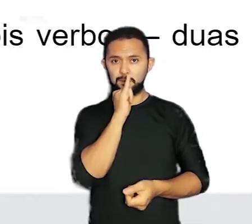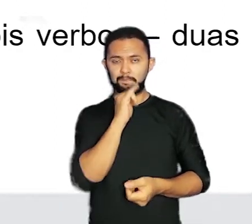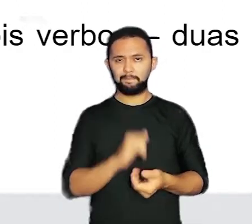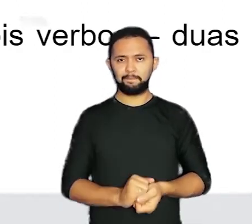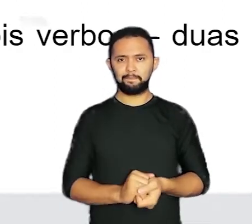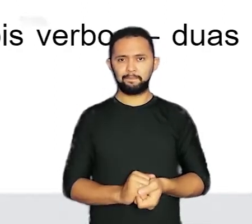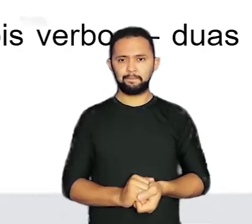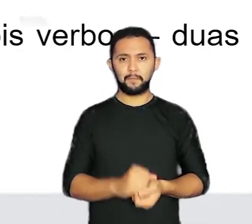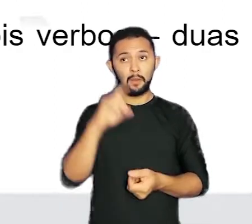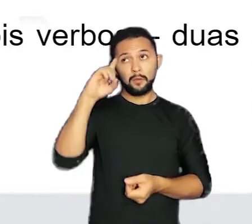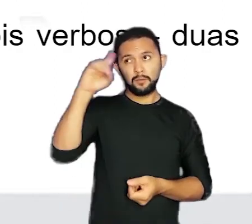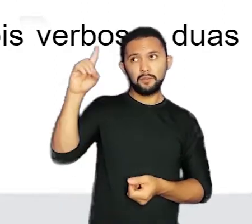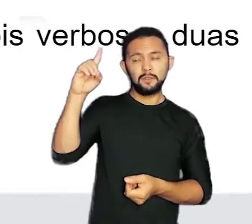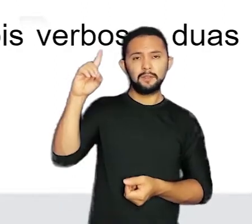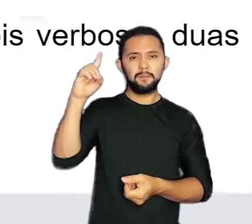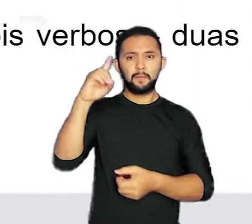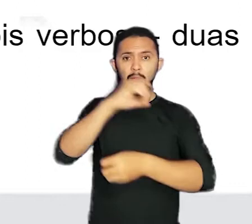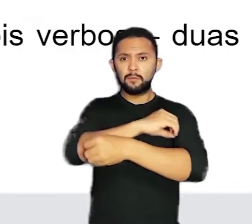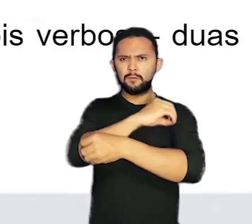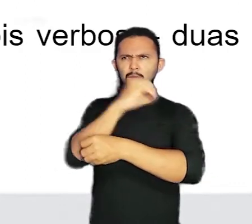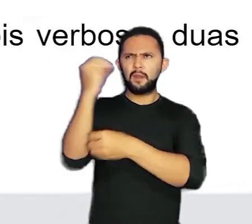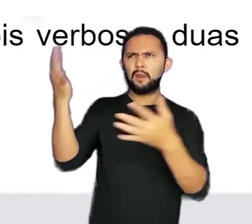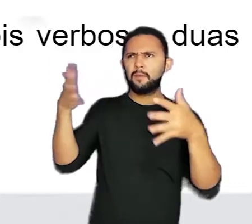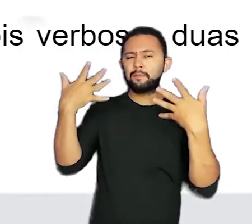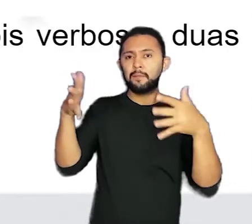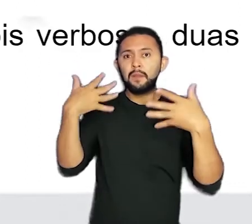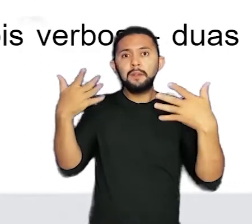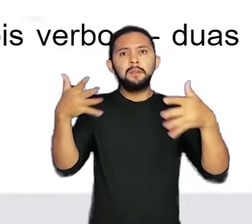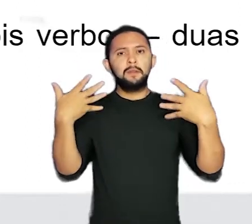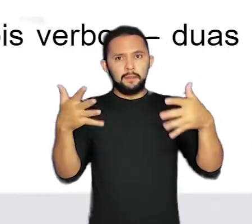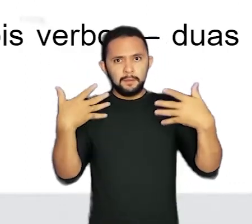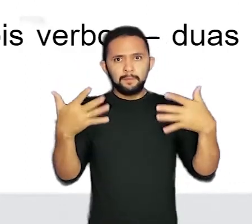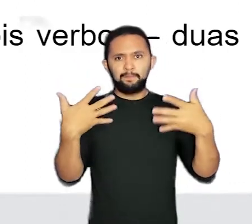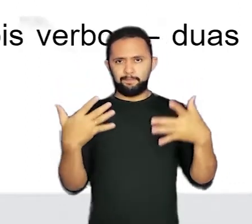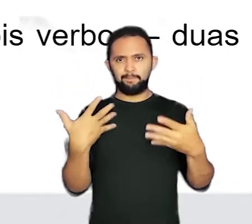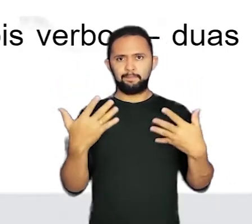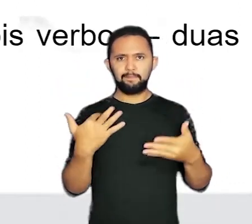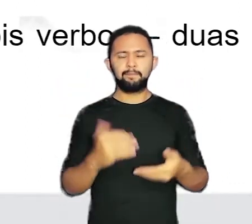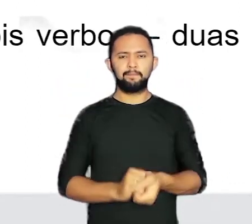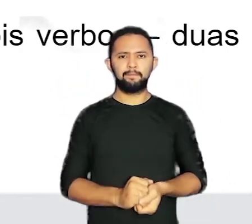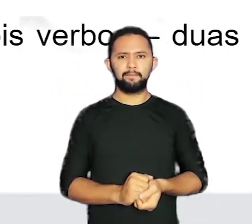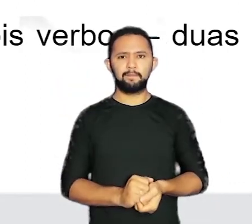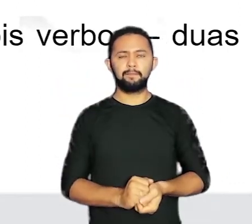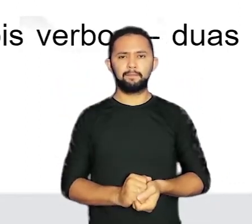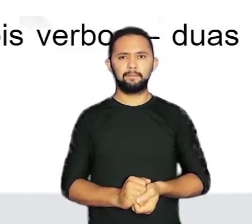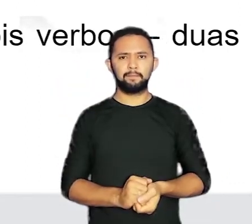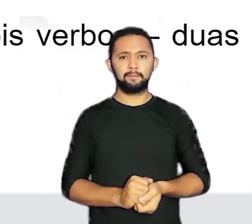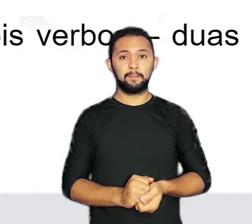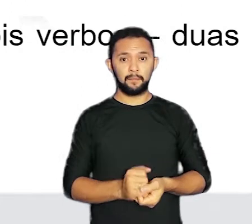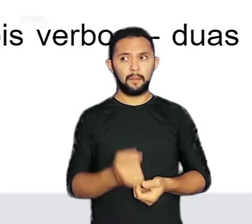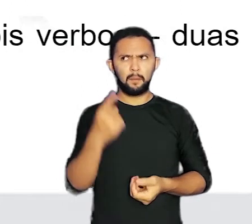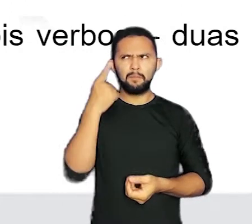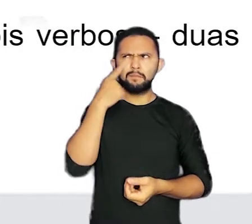seguinte: os dias de verão são muito quentes. Os dias de verão são muito quentes. Então